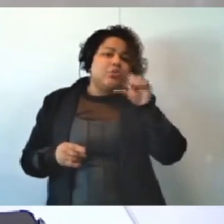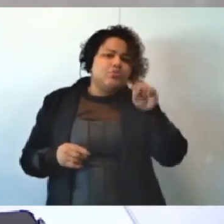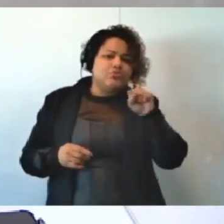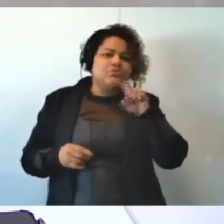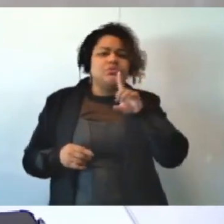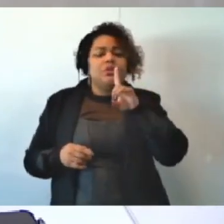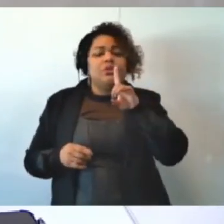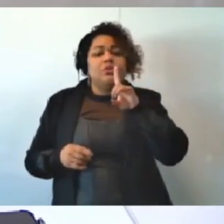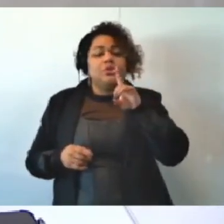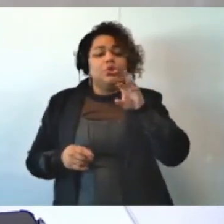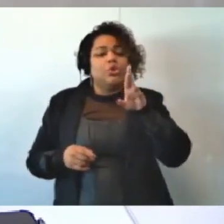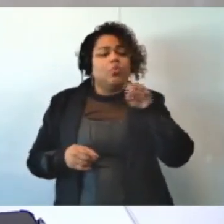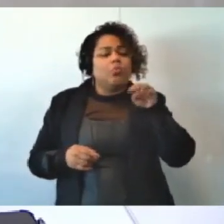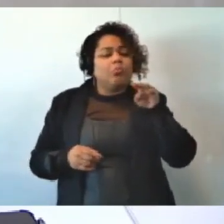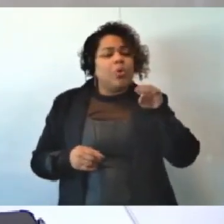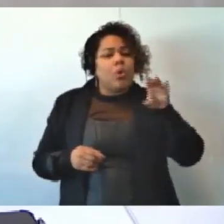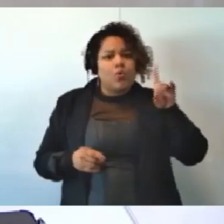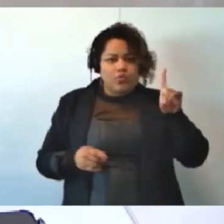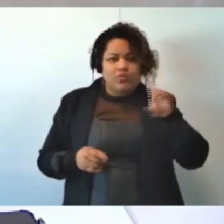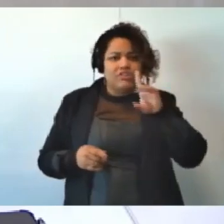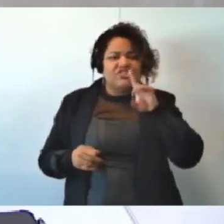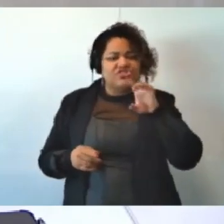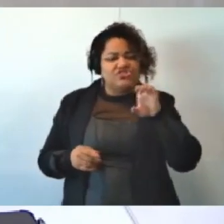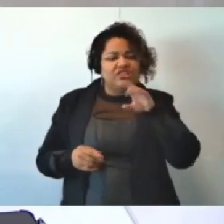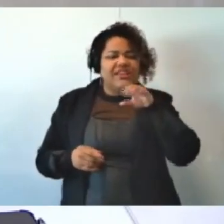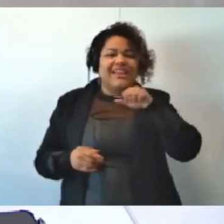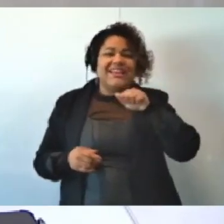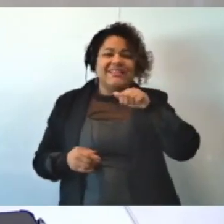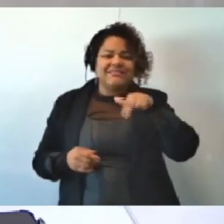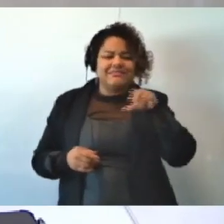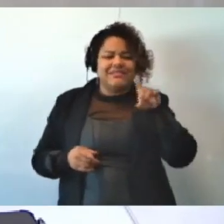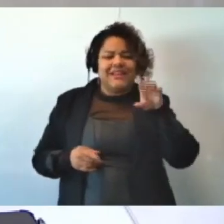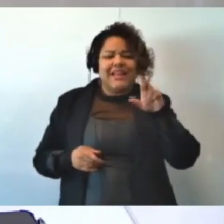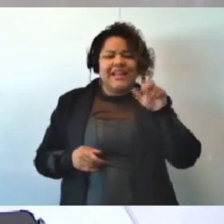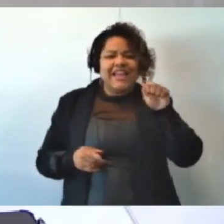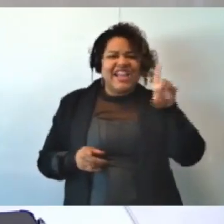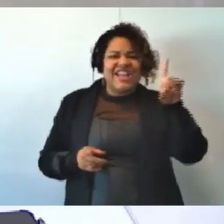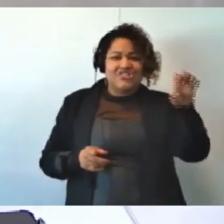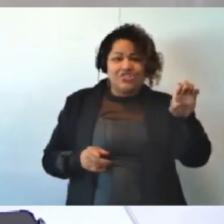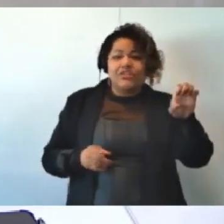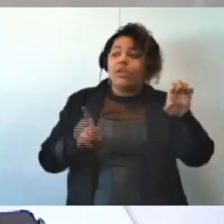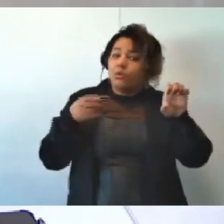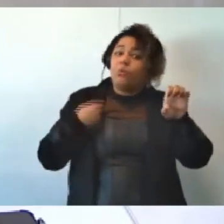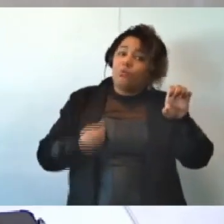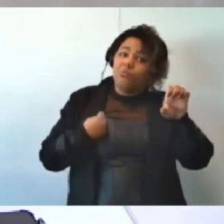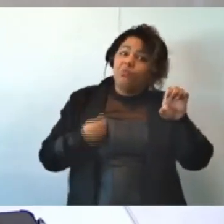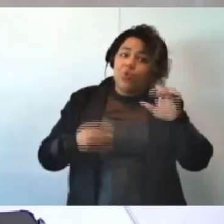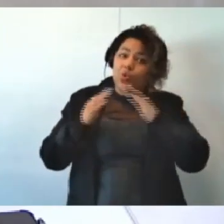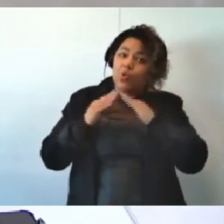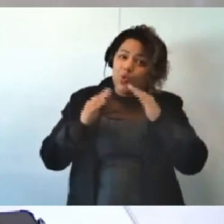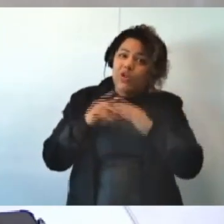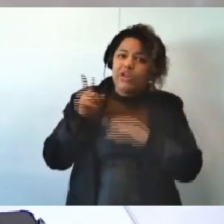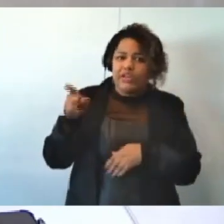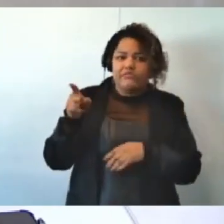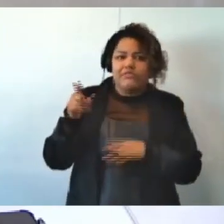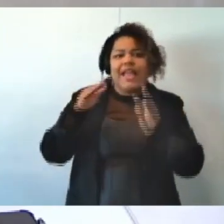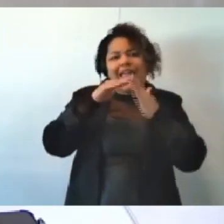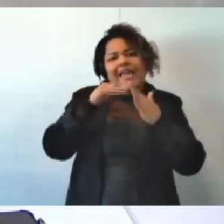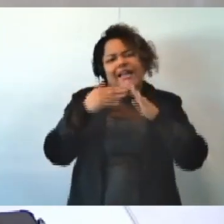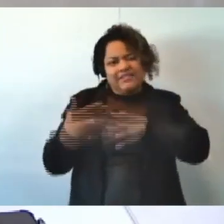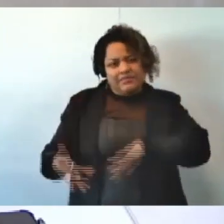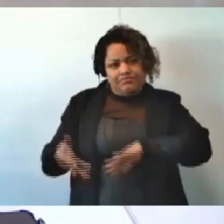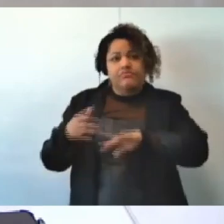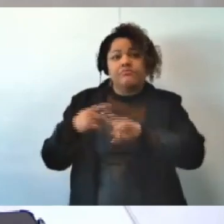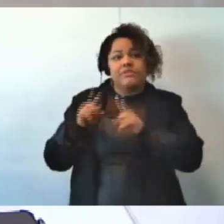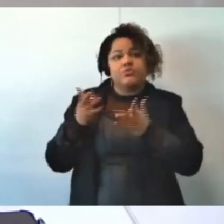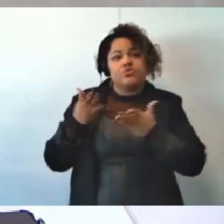muitos anos. A rua não existe, a casa não existe mais, agora tem um prédio. Mas cadê o resgate da nossa história? O